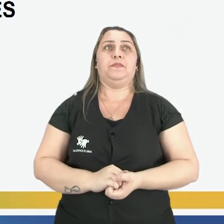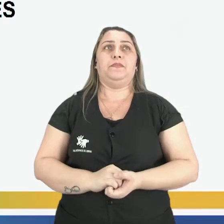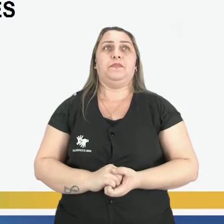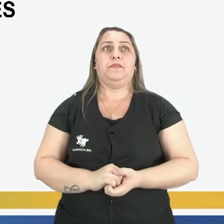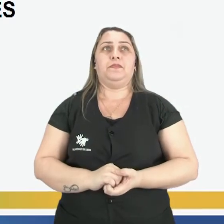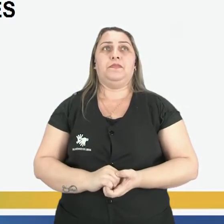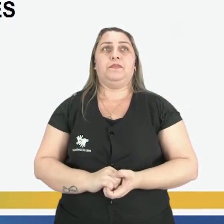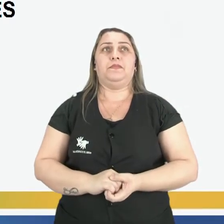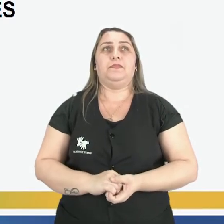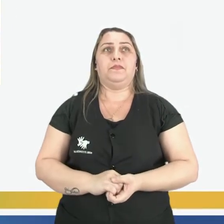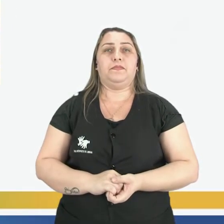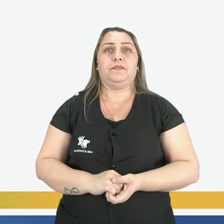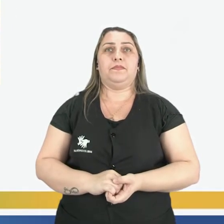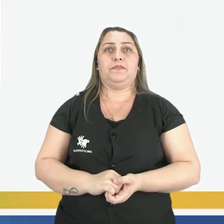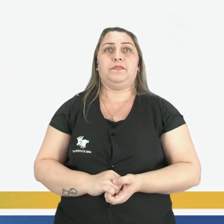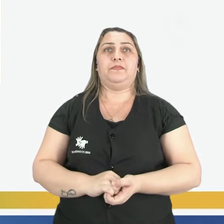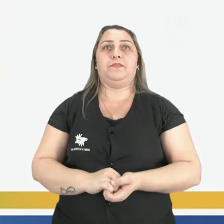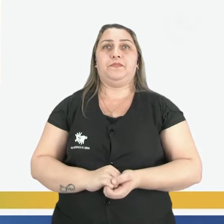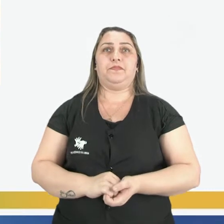Vamos acompanhar.